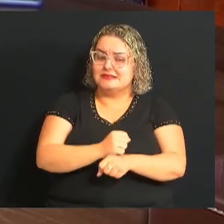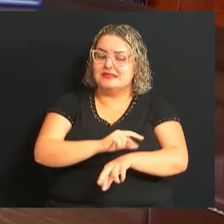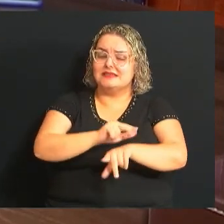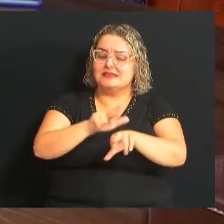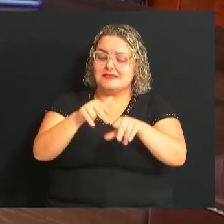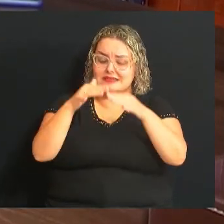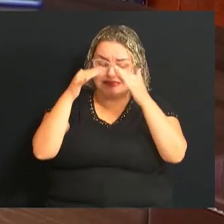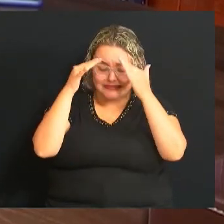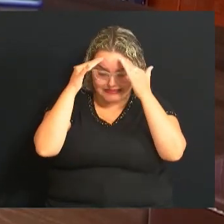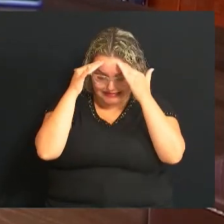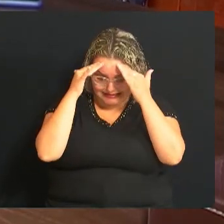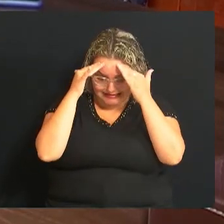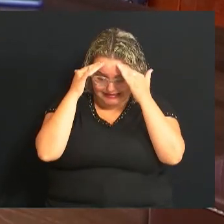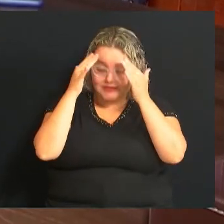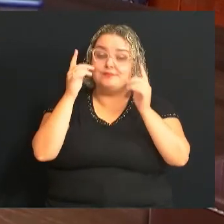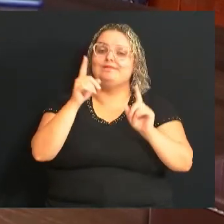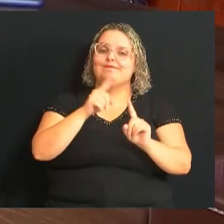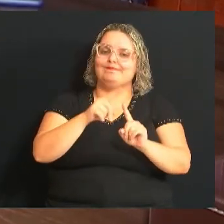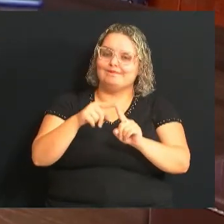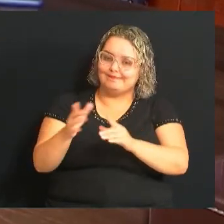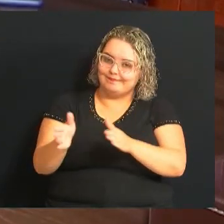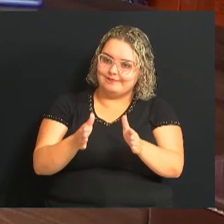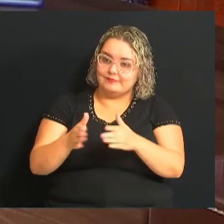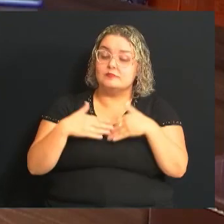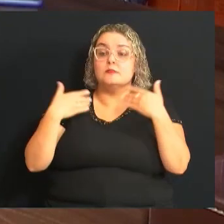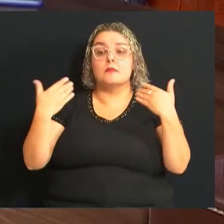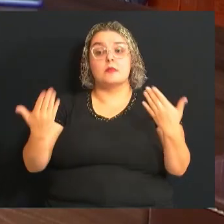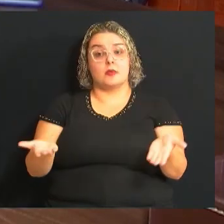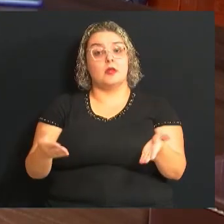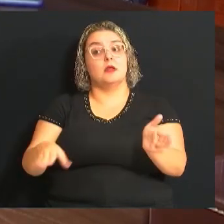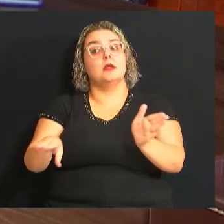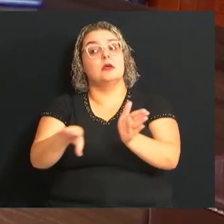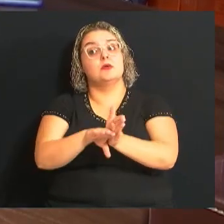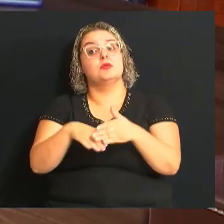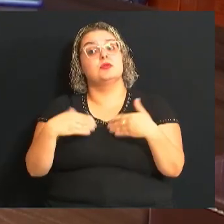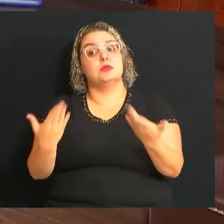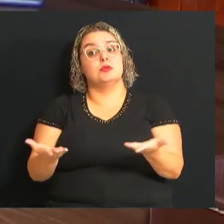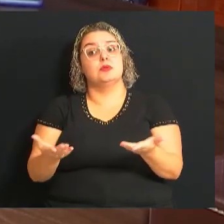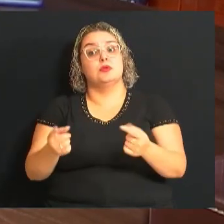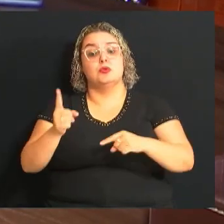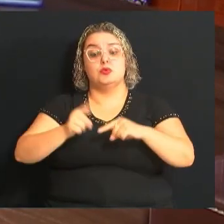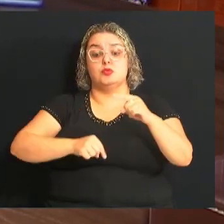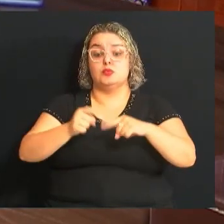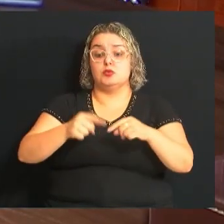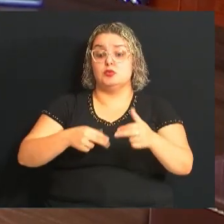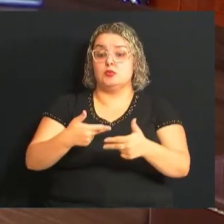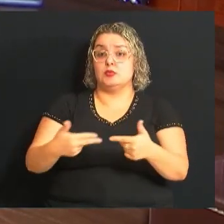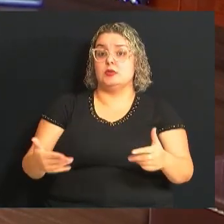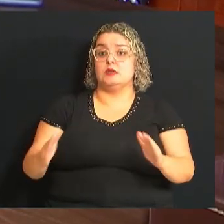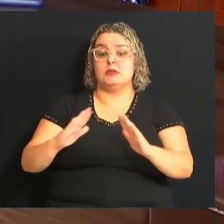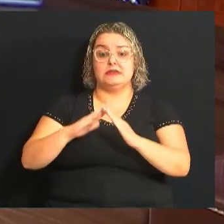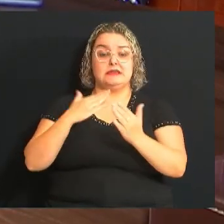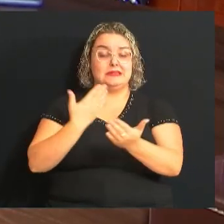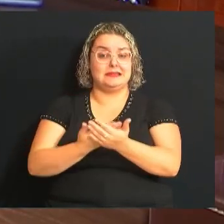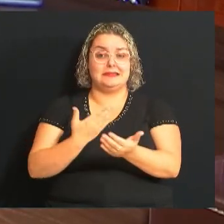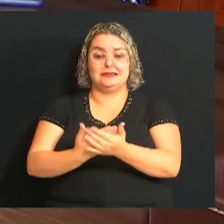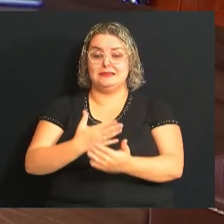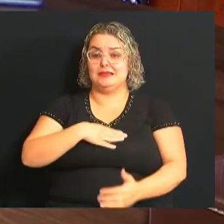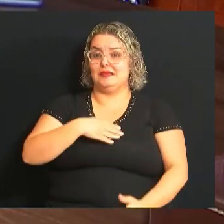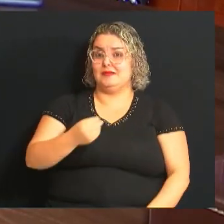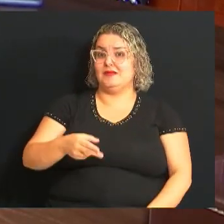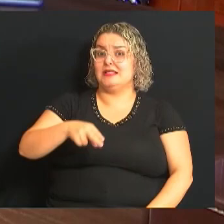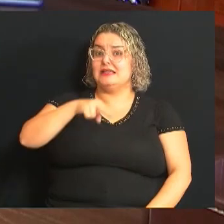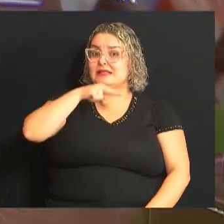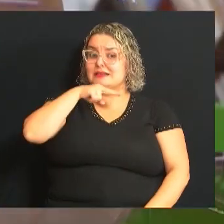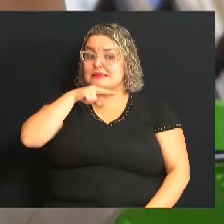continhas que são típicas dessa época. E vem aí a questão do material escolar, para quem tem filho, para quem tem neto, algo